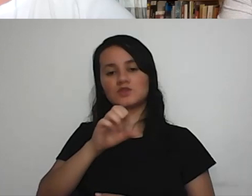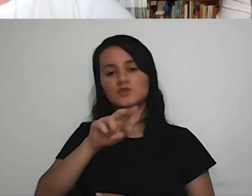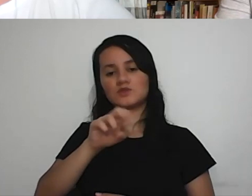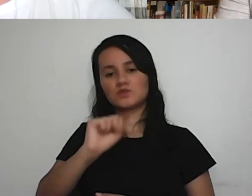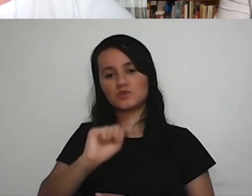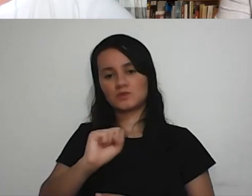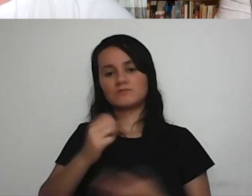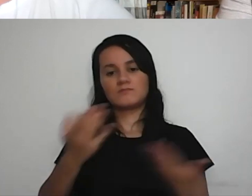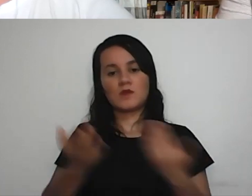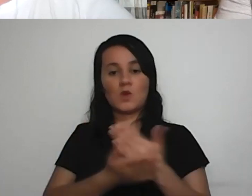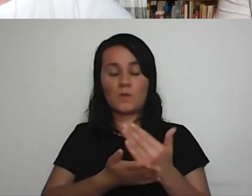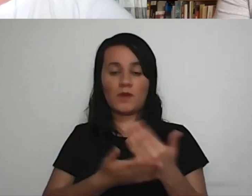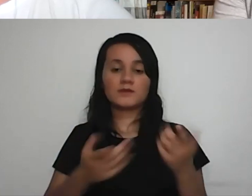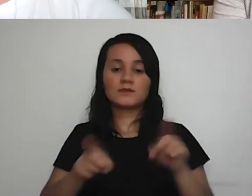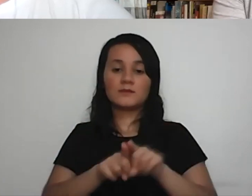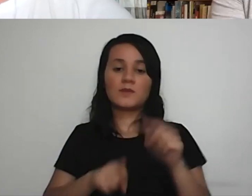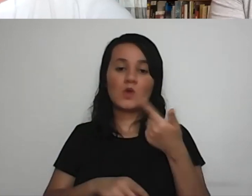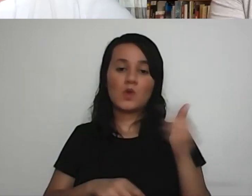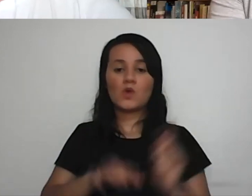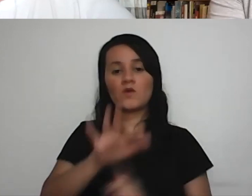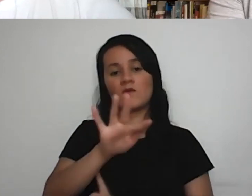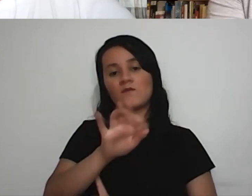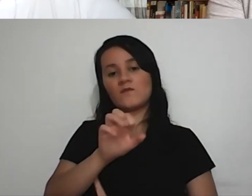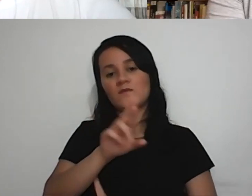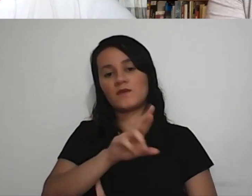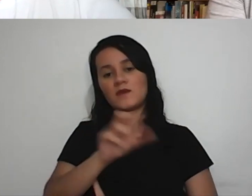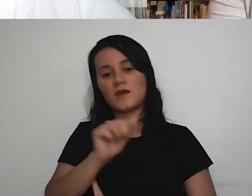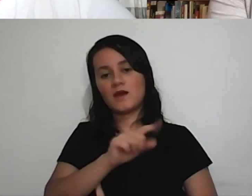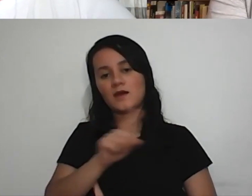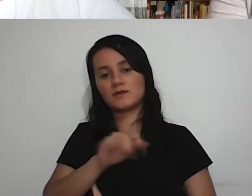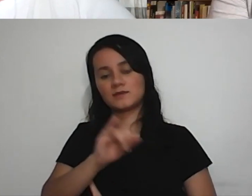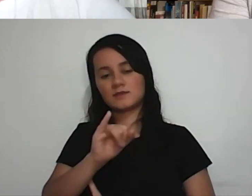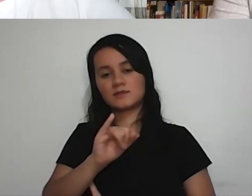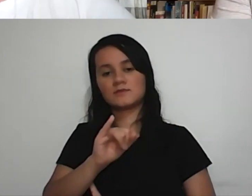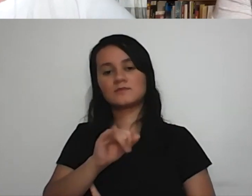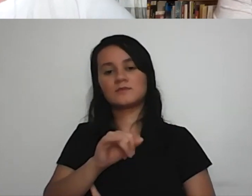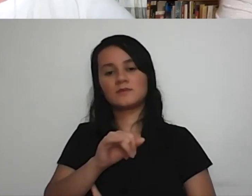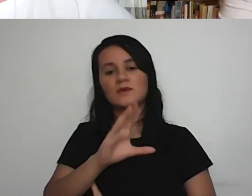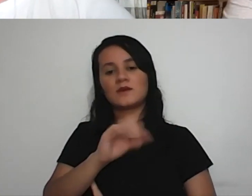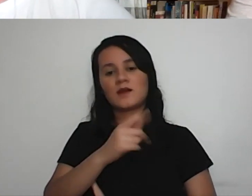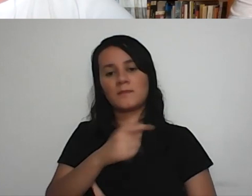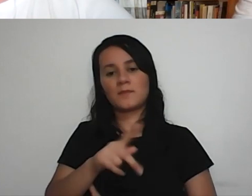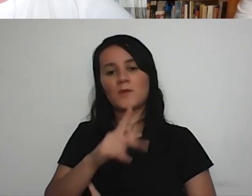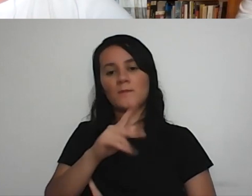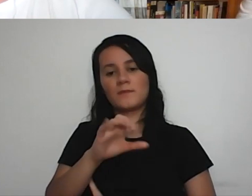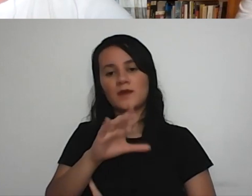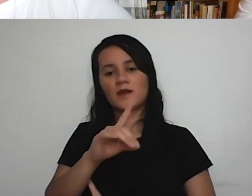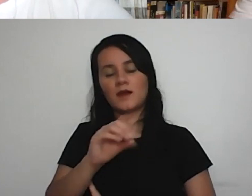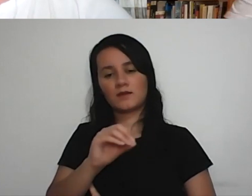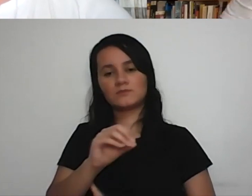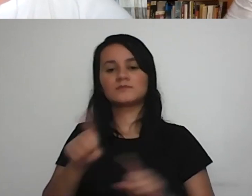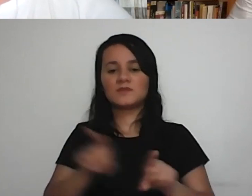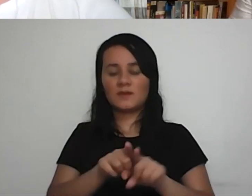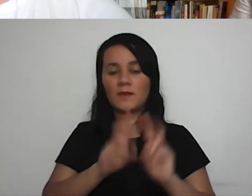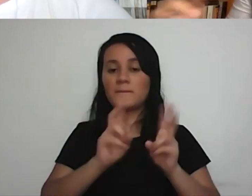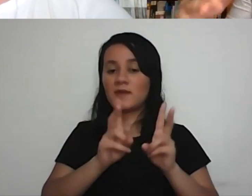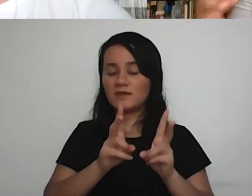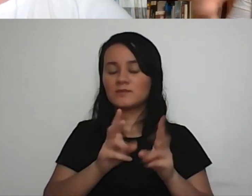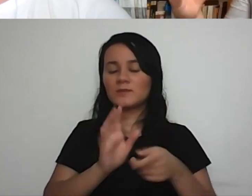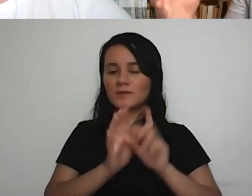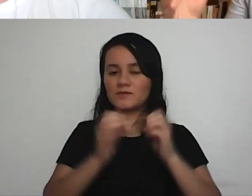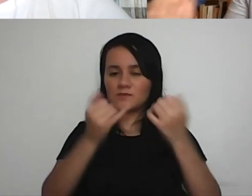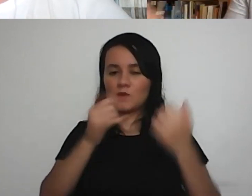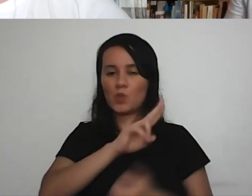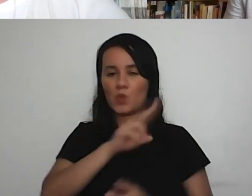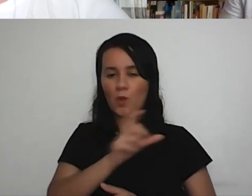né? E outro também é o Ferrez, quer dizer, Capão Pecado, que agora saiu pela Companhia das Letras, né? Então, quer dizer,